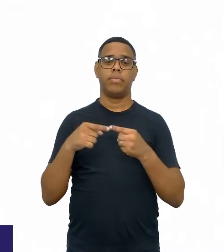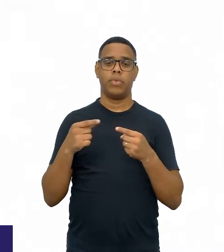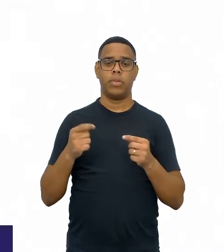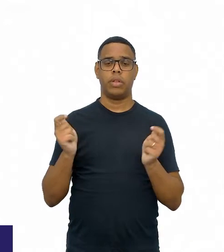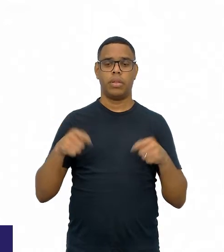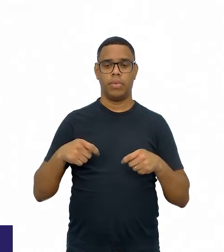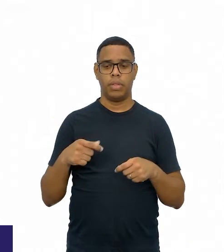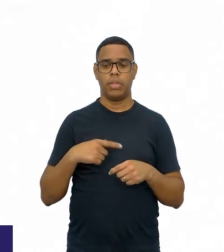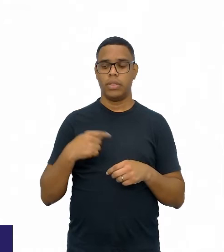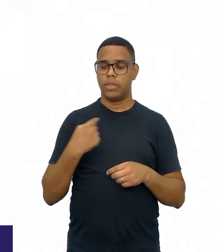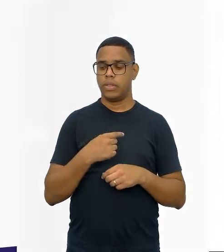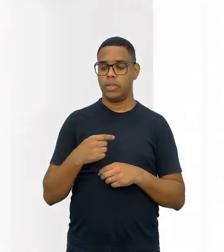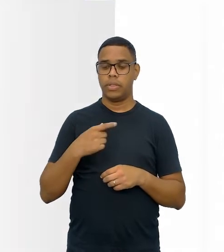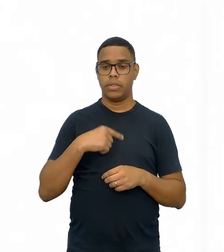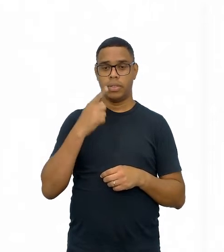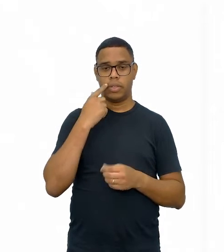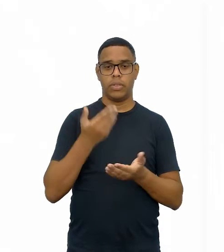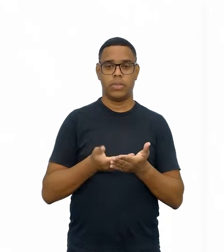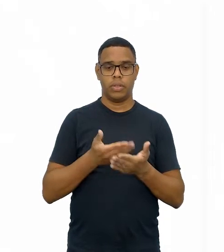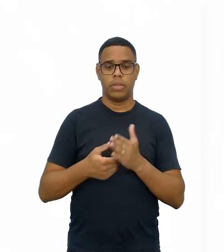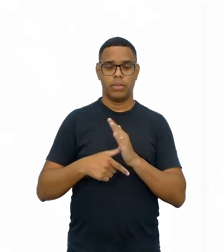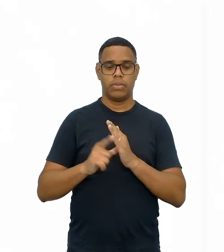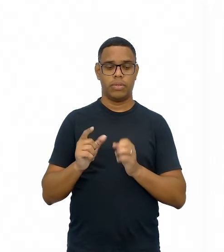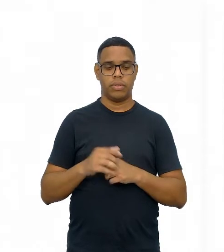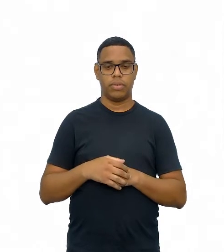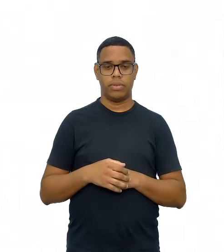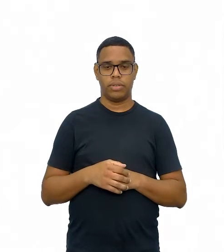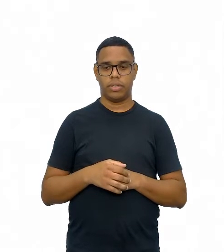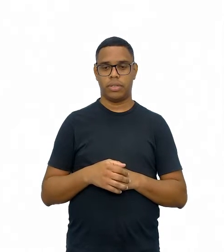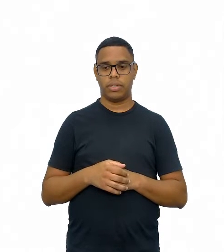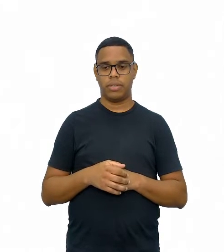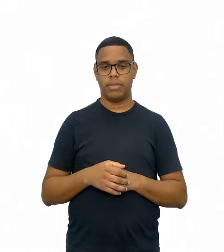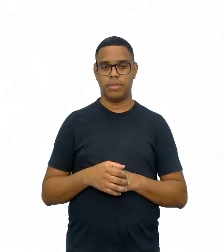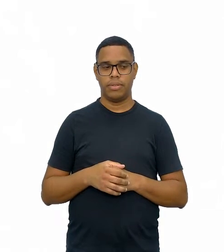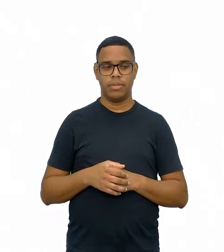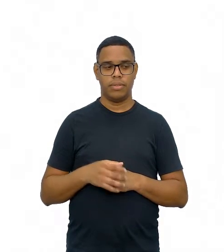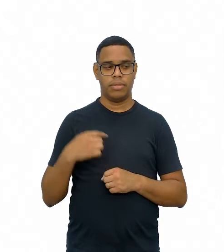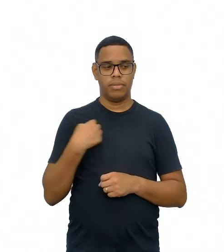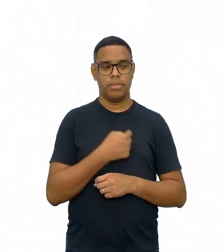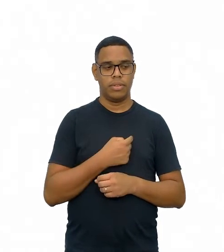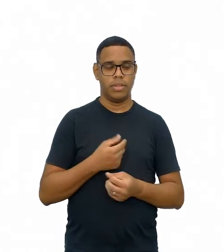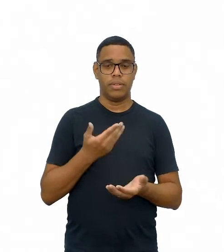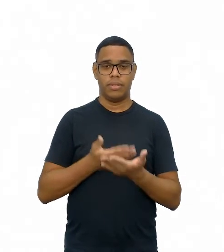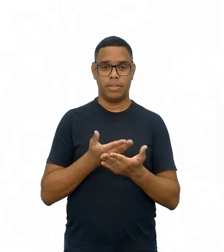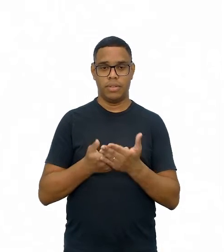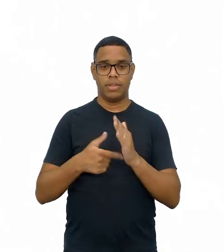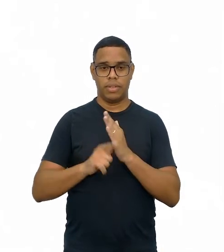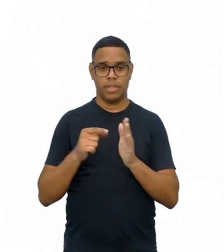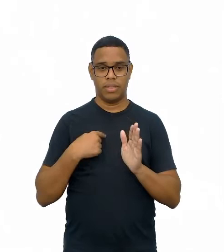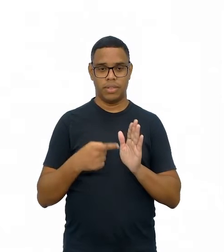as habilidades que nós já vimos anteriormente. Nós vimos aqui, e eu citei para vocês, a